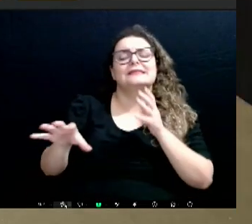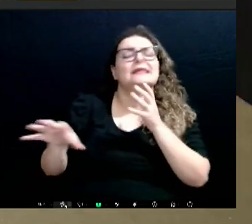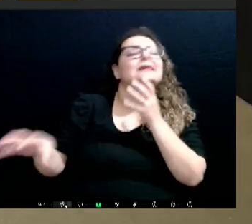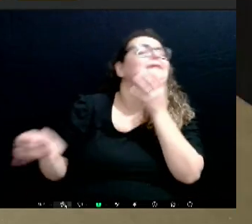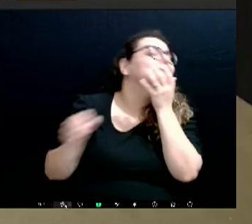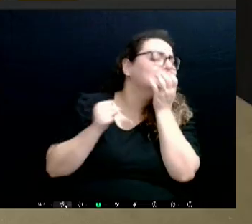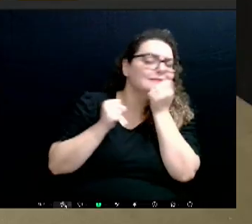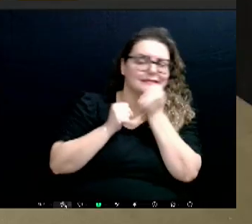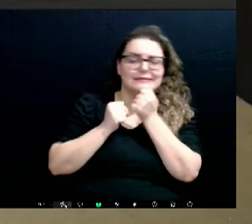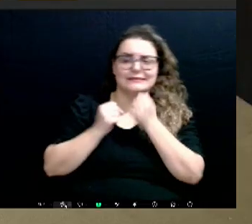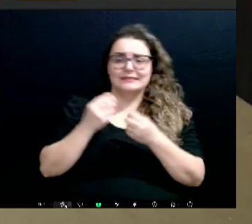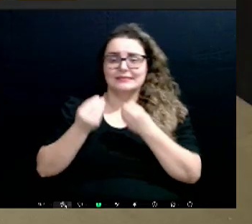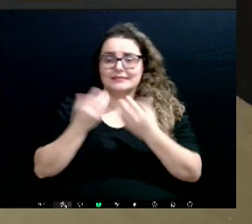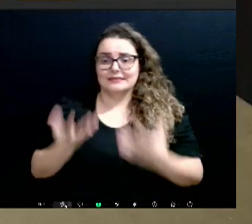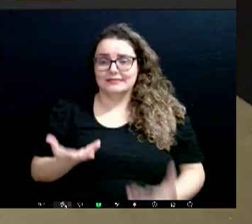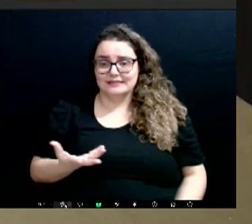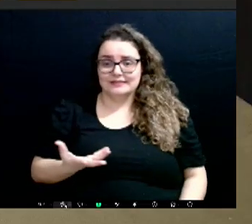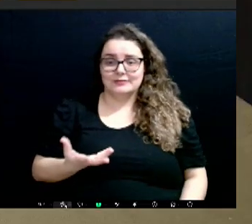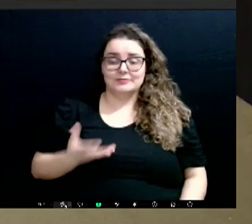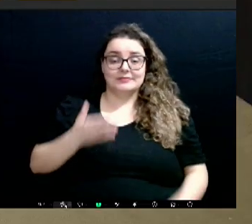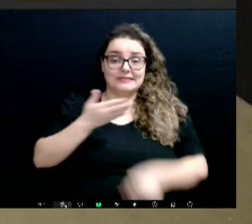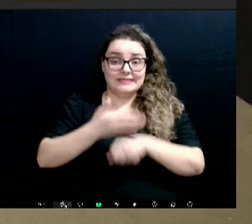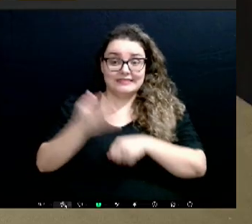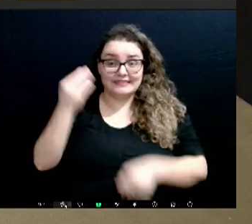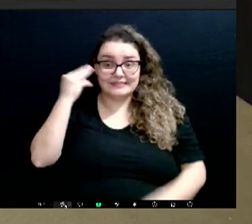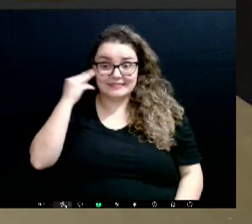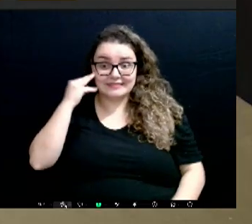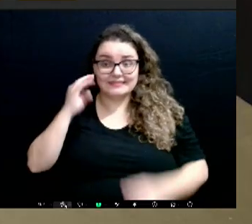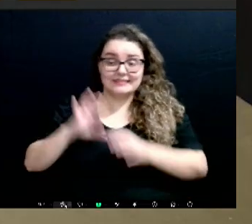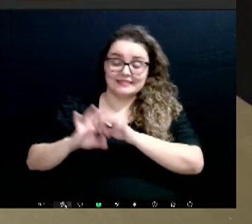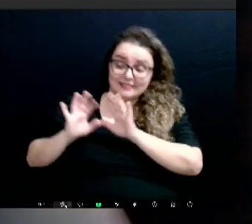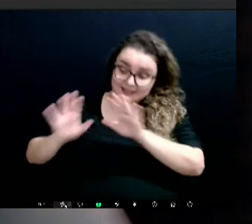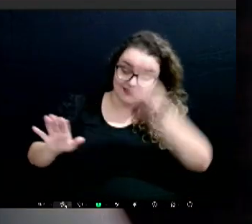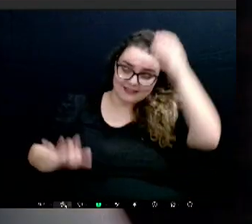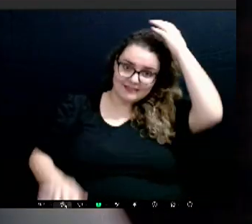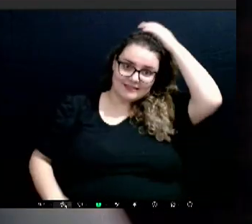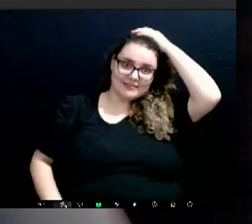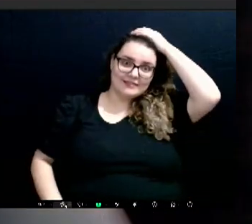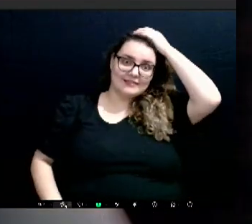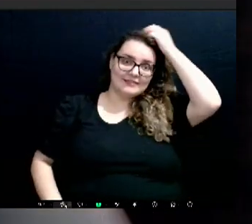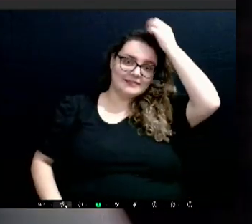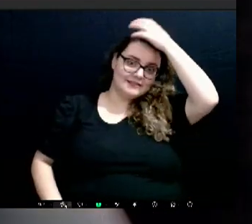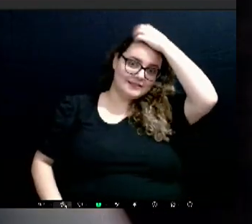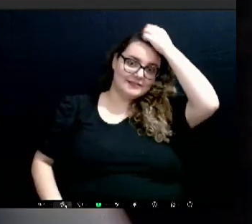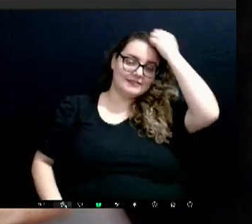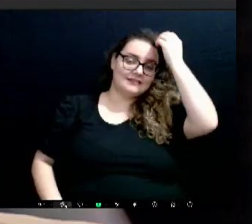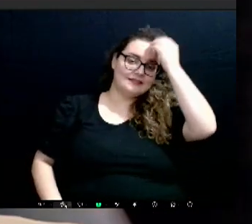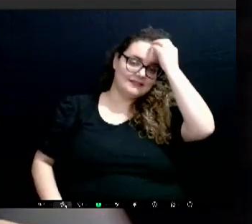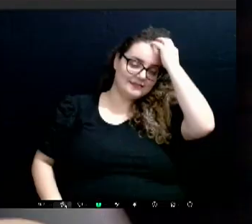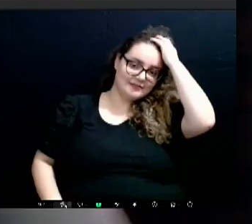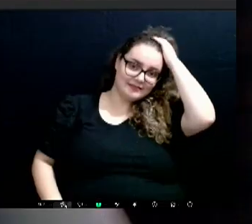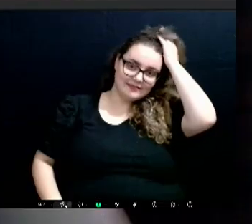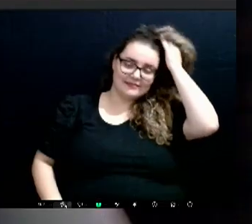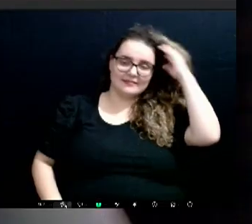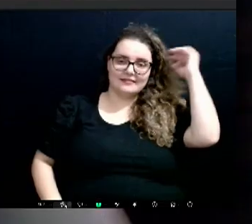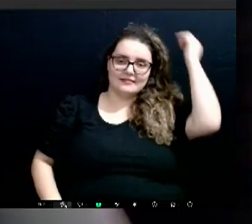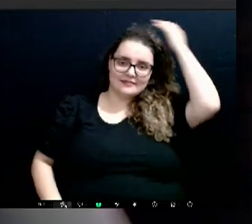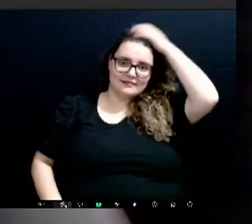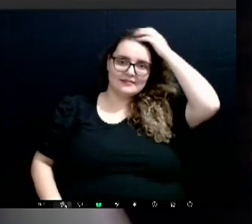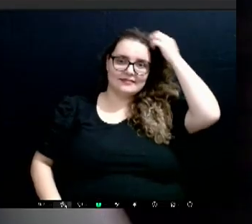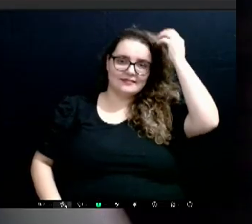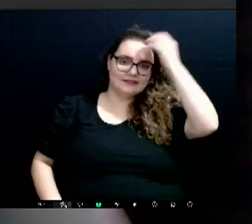treina a nossa mente para entender? Deixa esse celular ali. Bom, quando nós falamos aqui do ócio, a gente tem